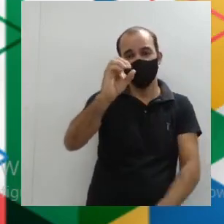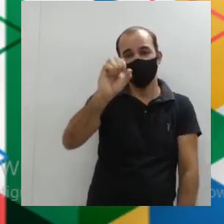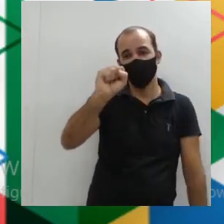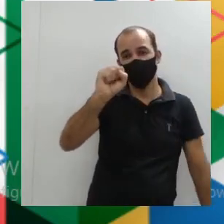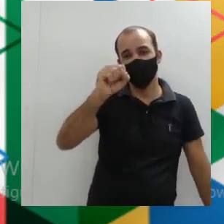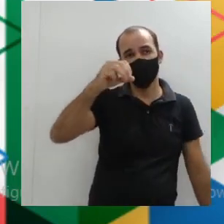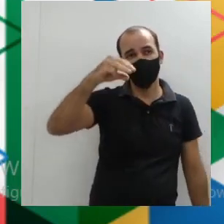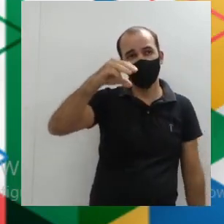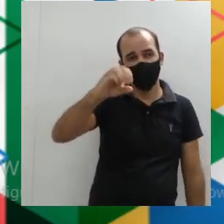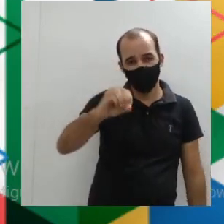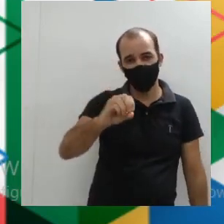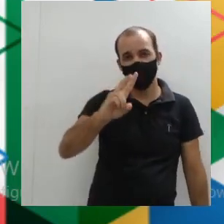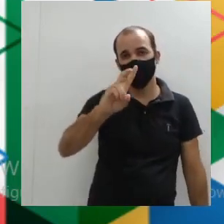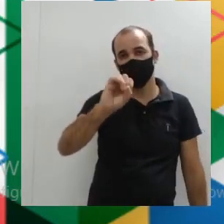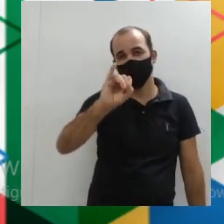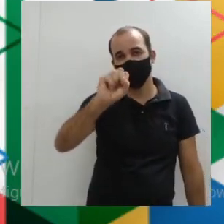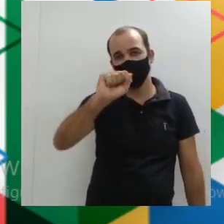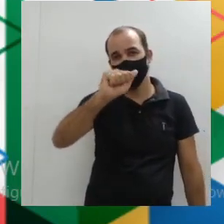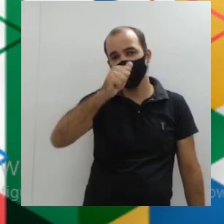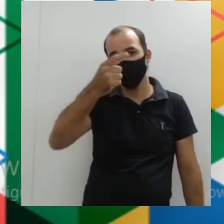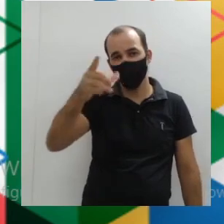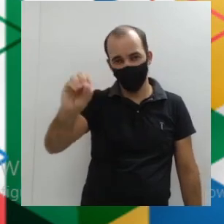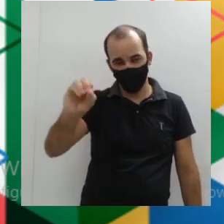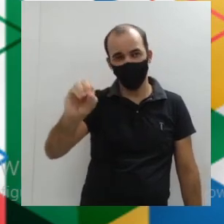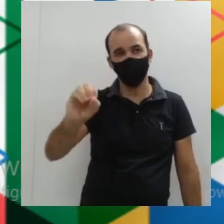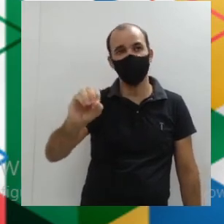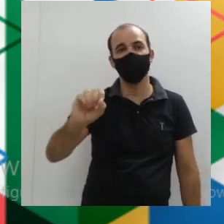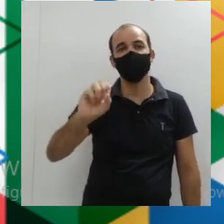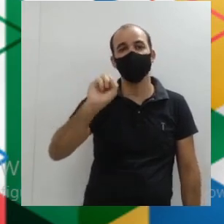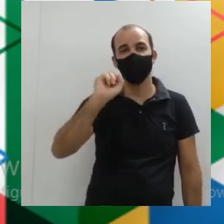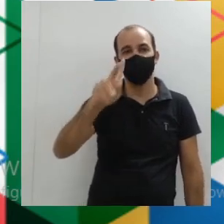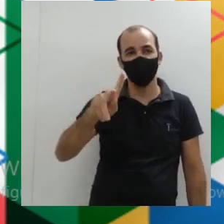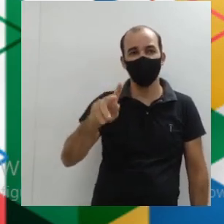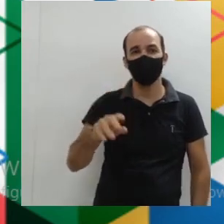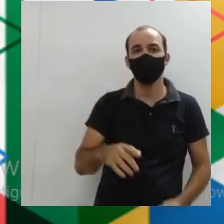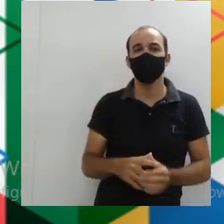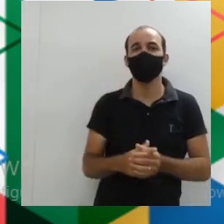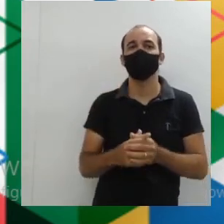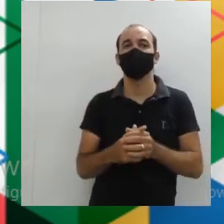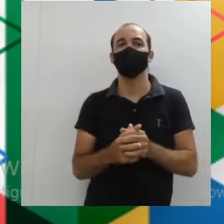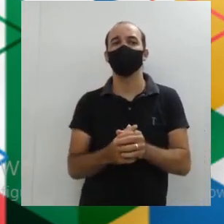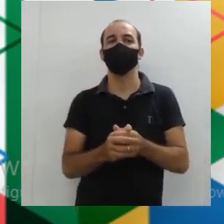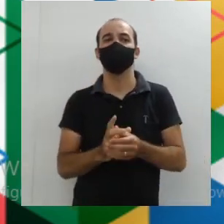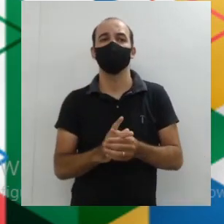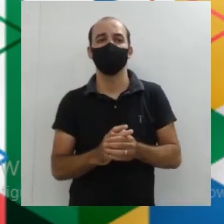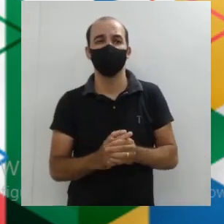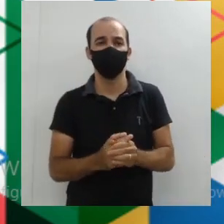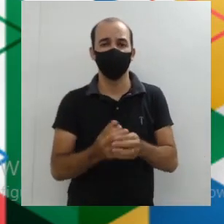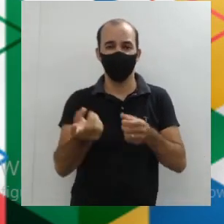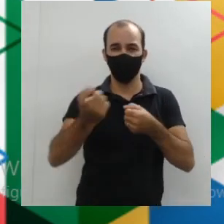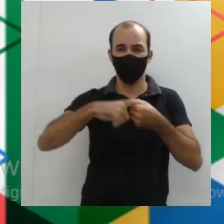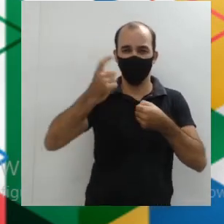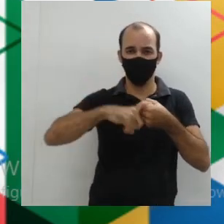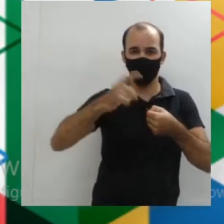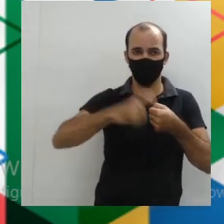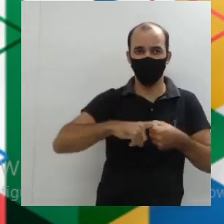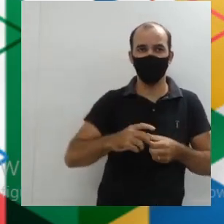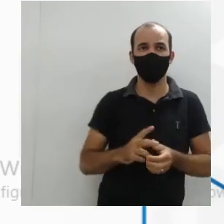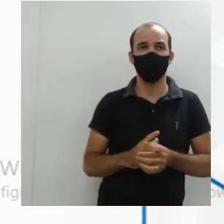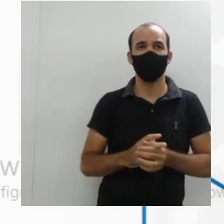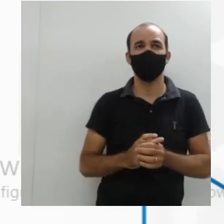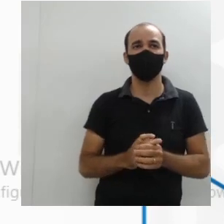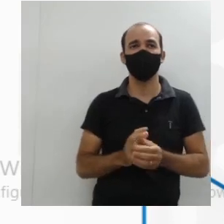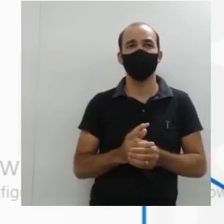cosmovisão. Você vai lá, eu vou voltar aqui o slide lá para o início, ok? Você vai lá, ó,